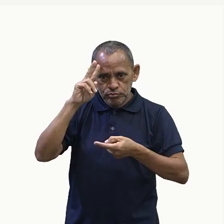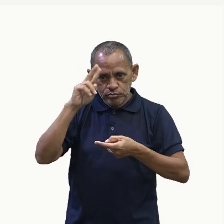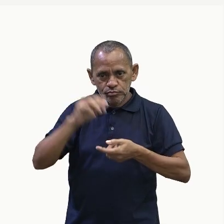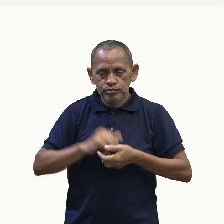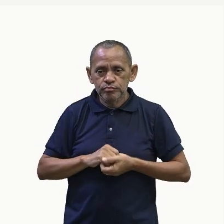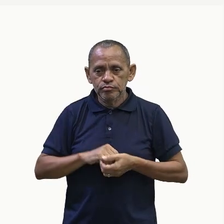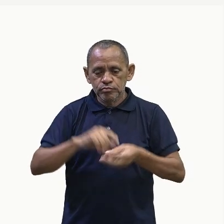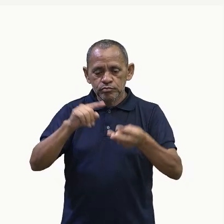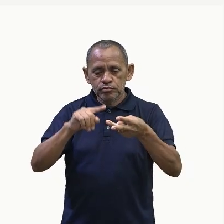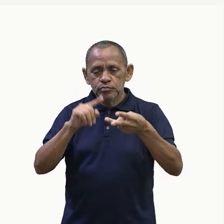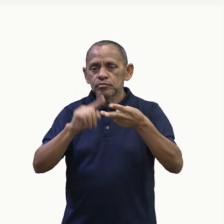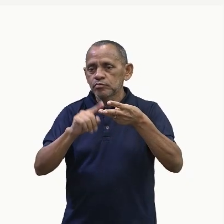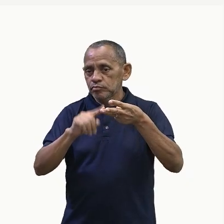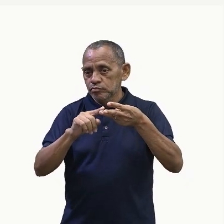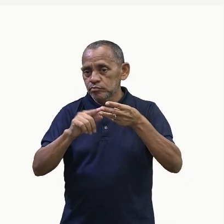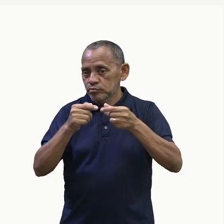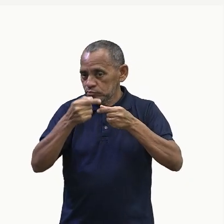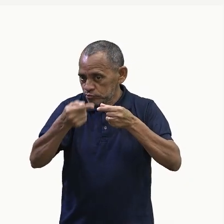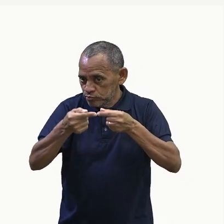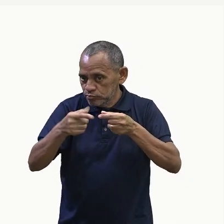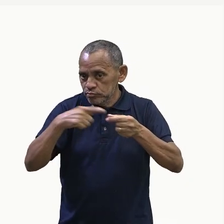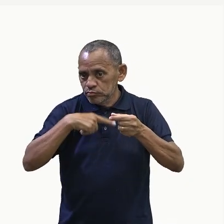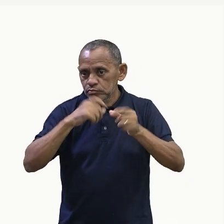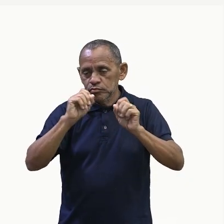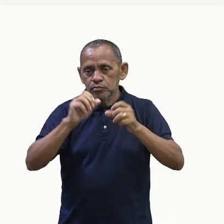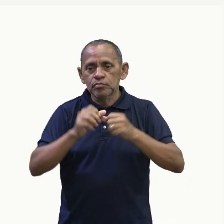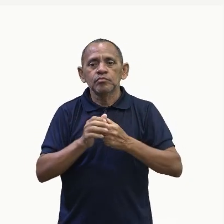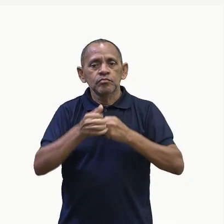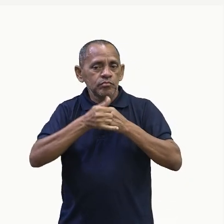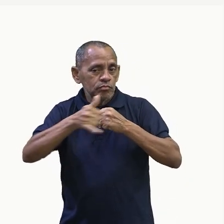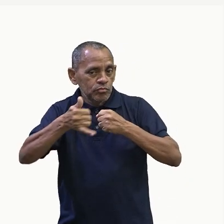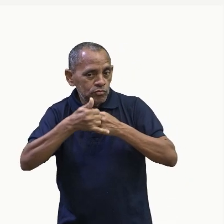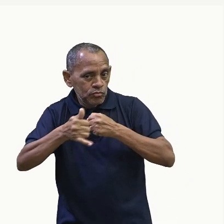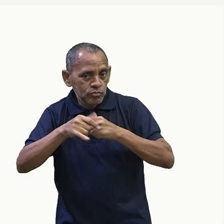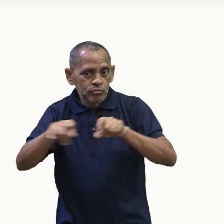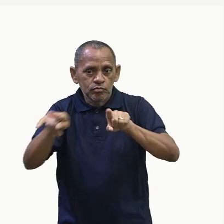na sequência, depois que esses aminoácidos estão lá,